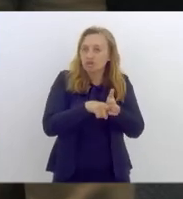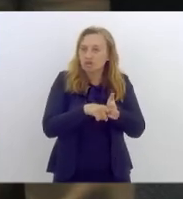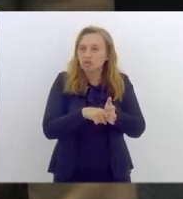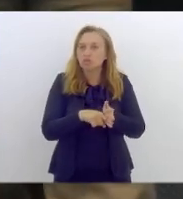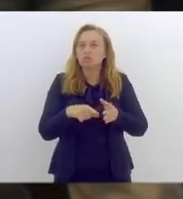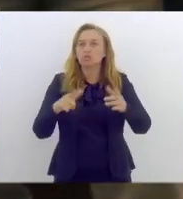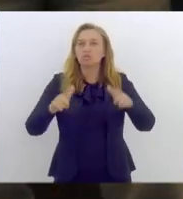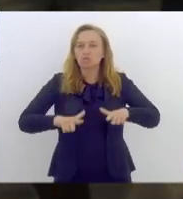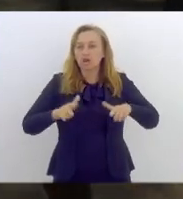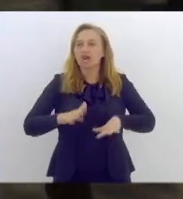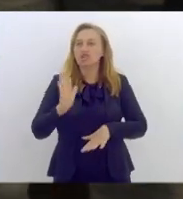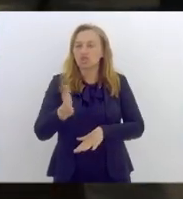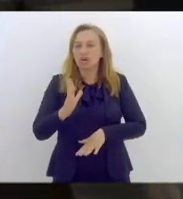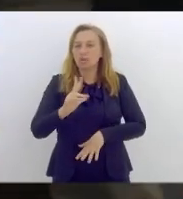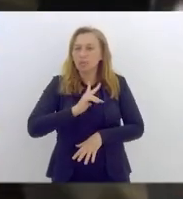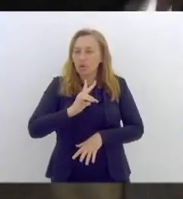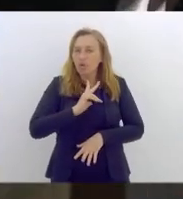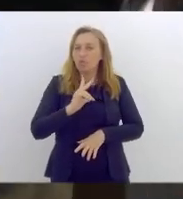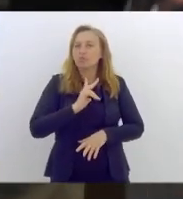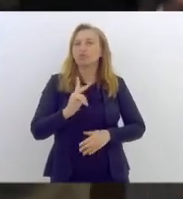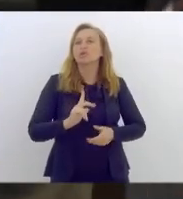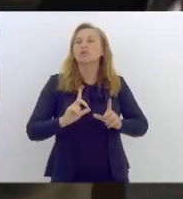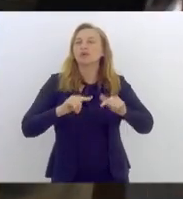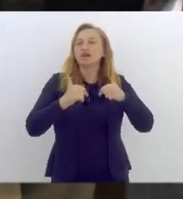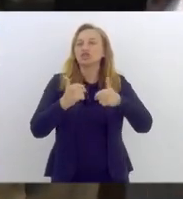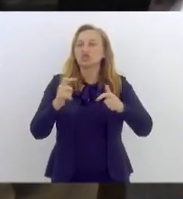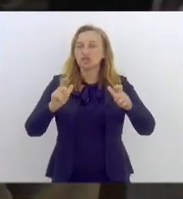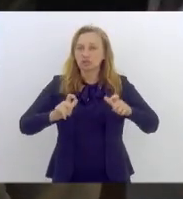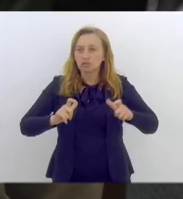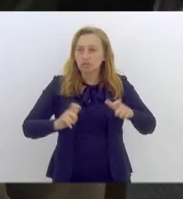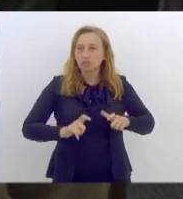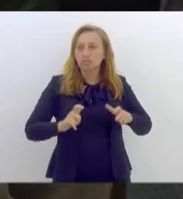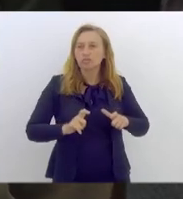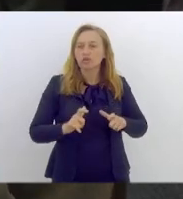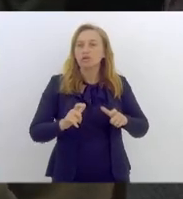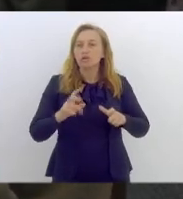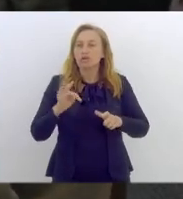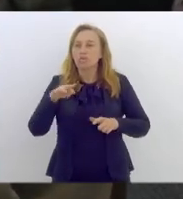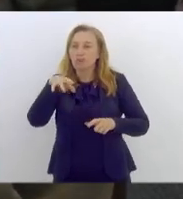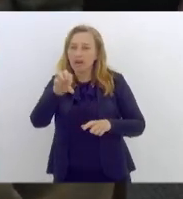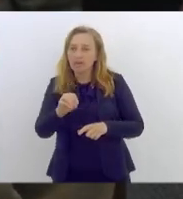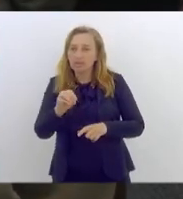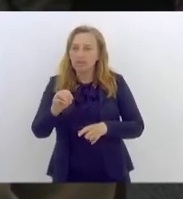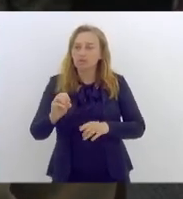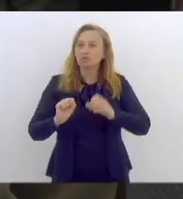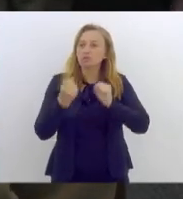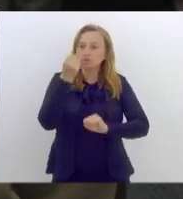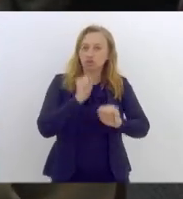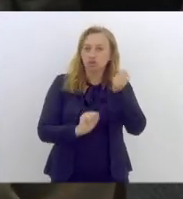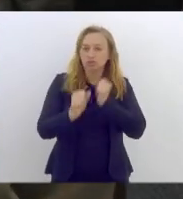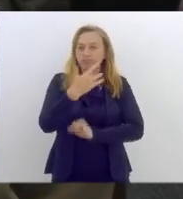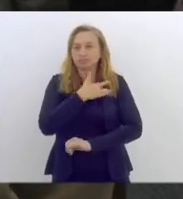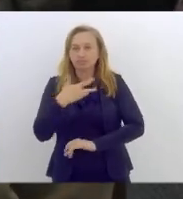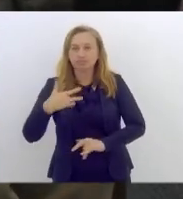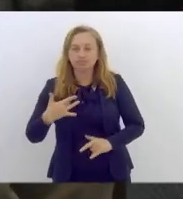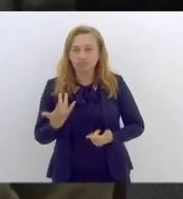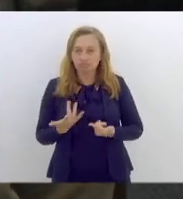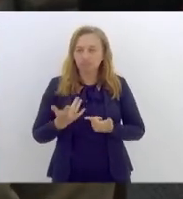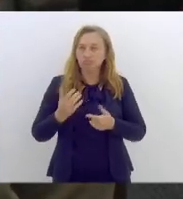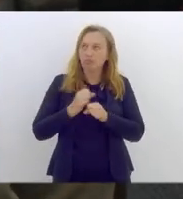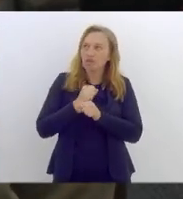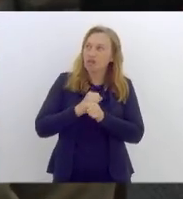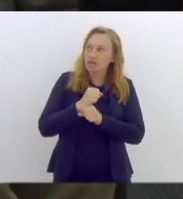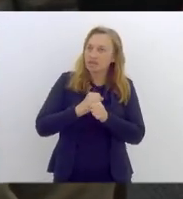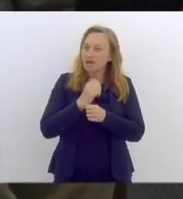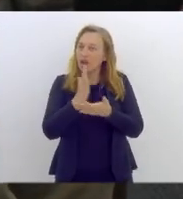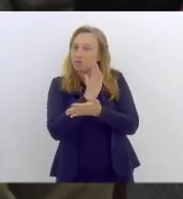ambiente já próprio para se estabelecer aqui o complexo industrial da saúde que Sem dúvida nenhuma daqui alguns